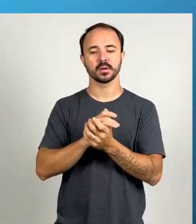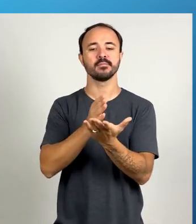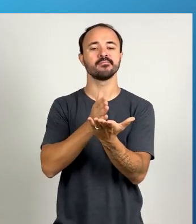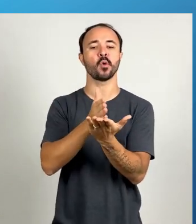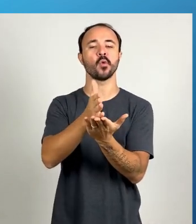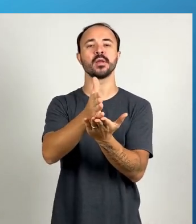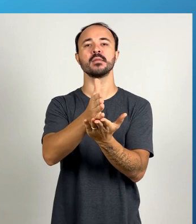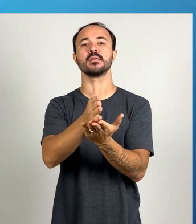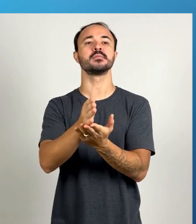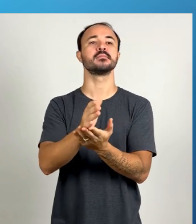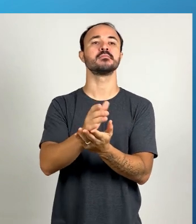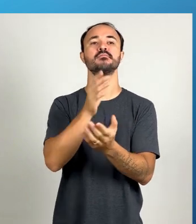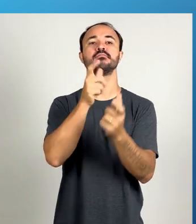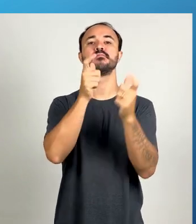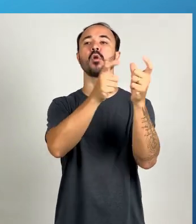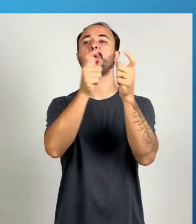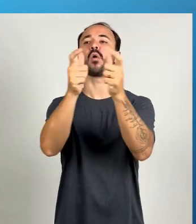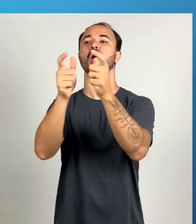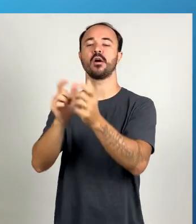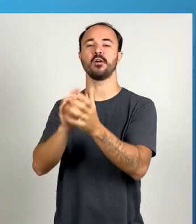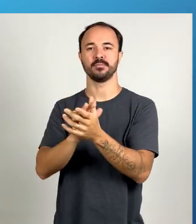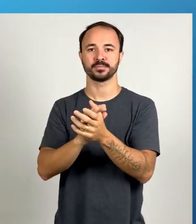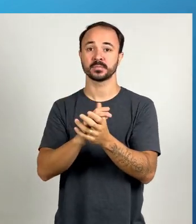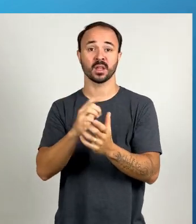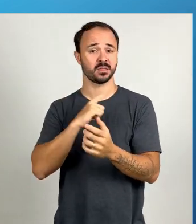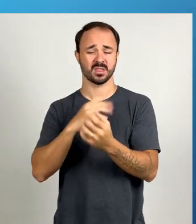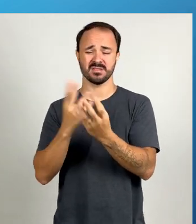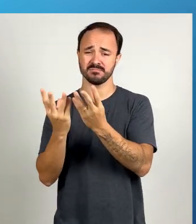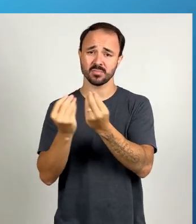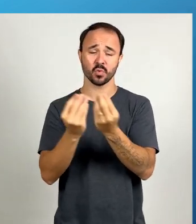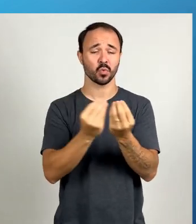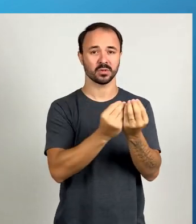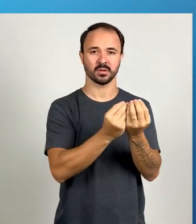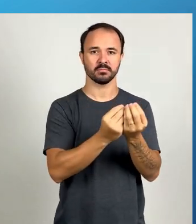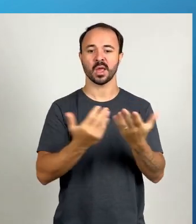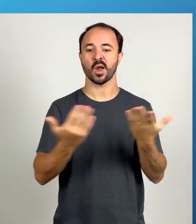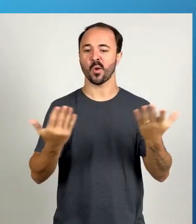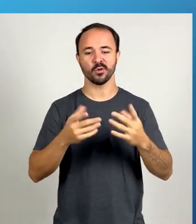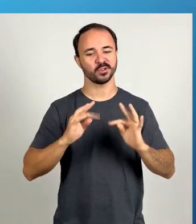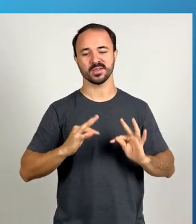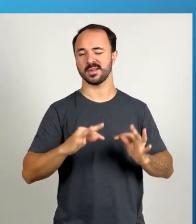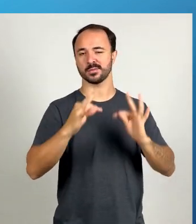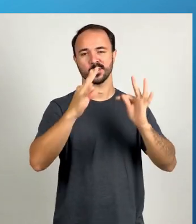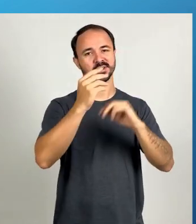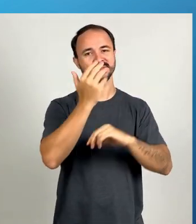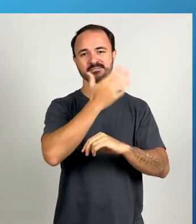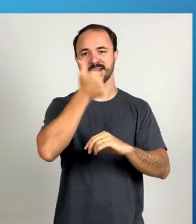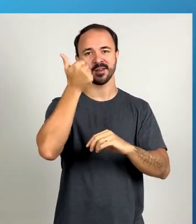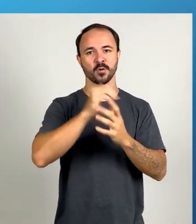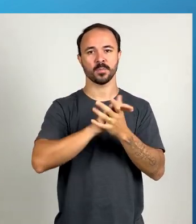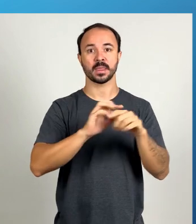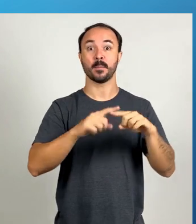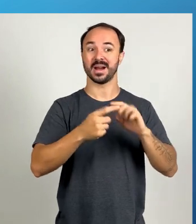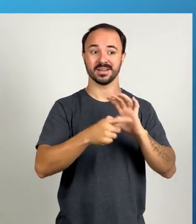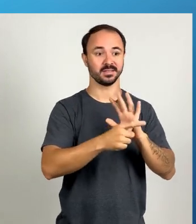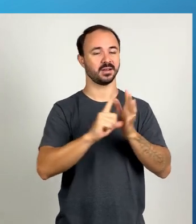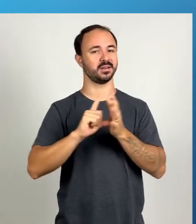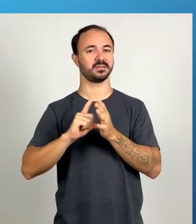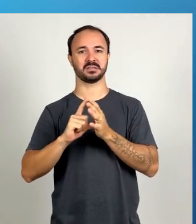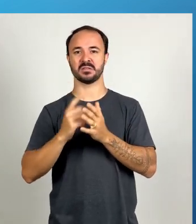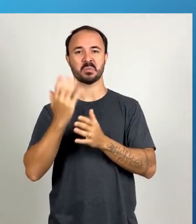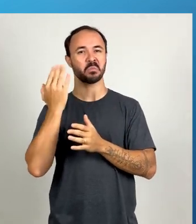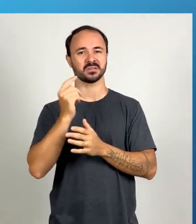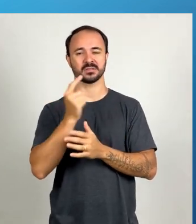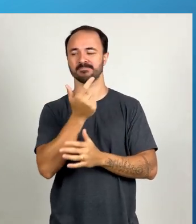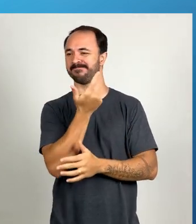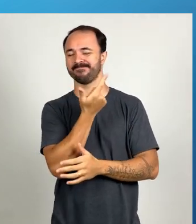coisa para ajudar. Hoje com a tecnologia nem se fala, mas em passados remotos, os astrônomos, os navegantes,